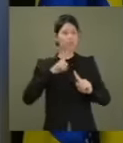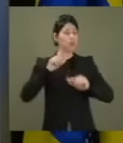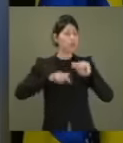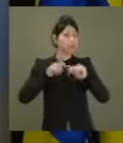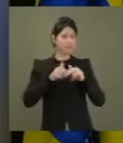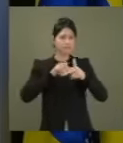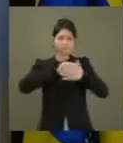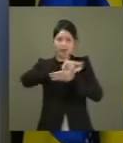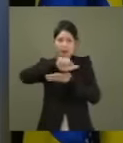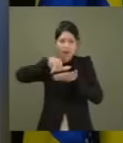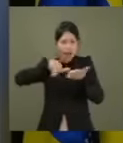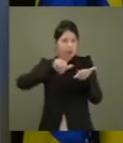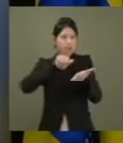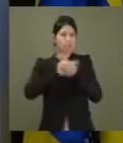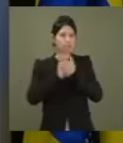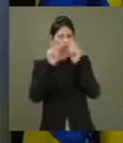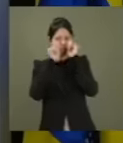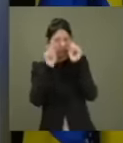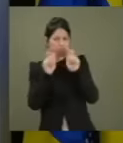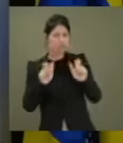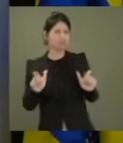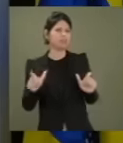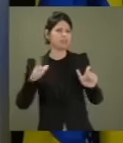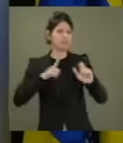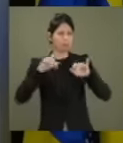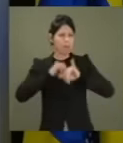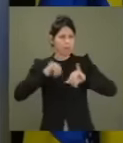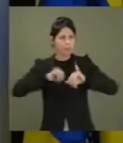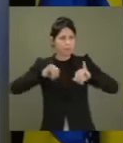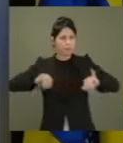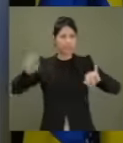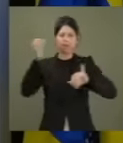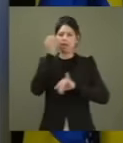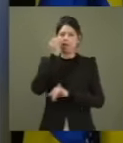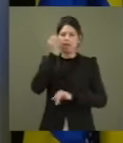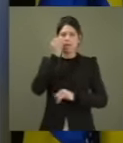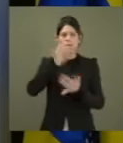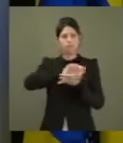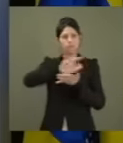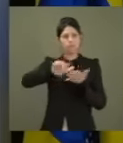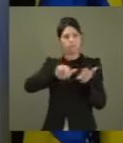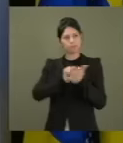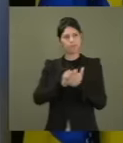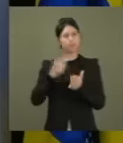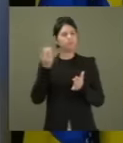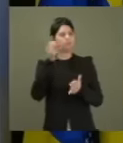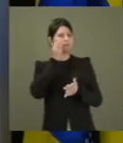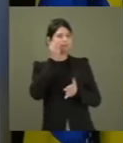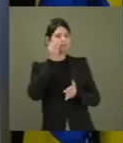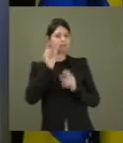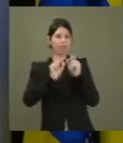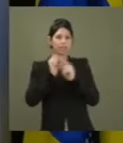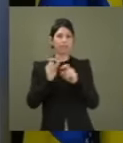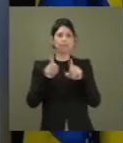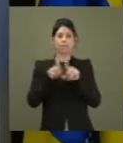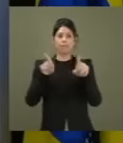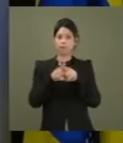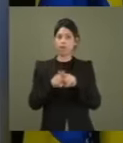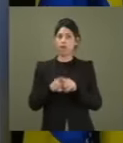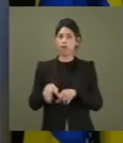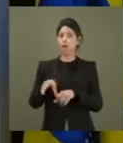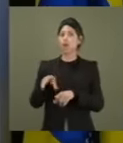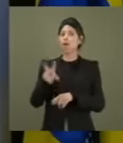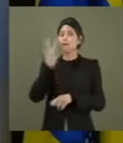escândalos. E eu tentei, por diversas vezes, que a gente pudesse investigar, ouvir, porque